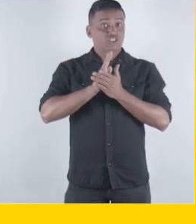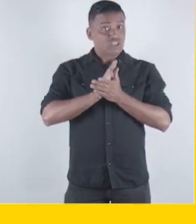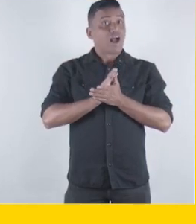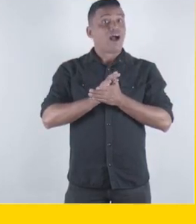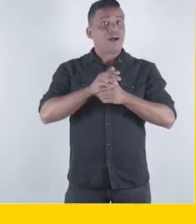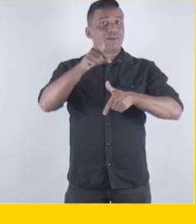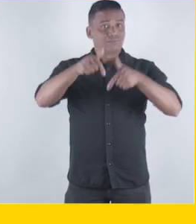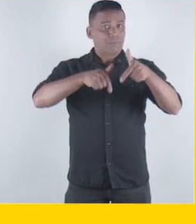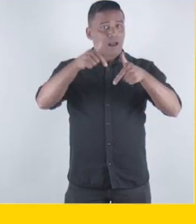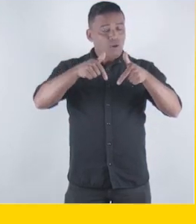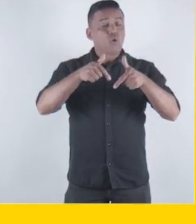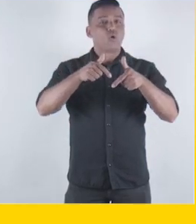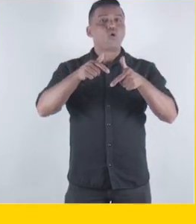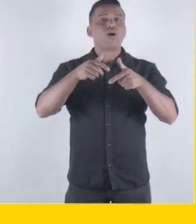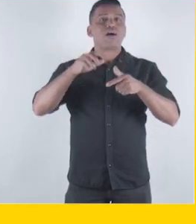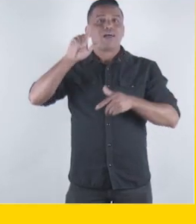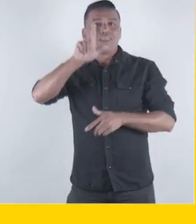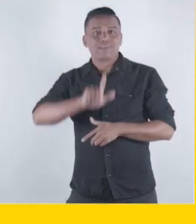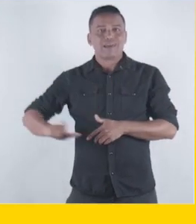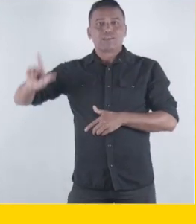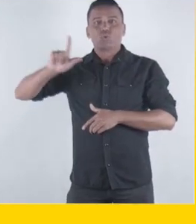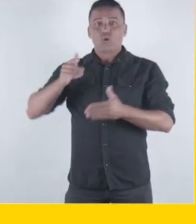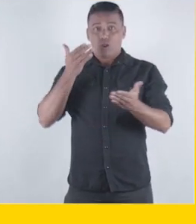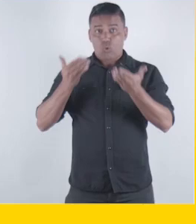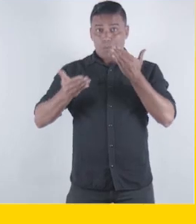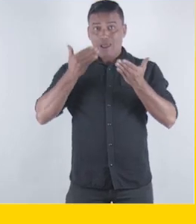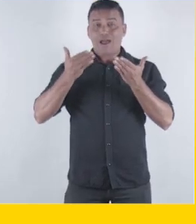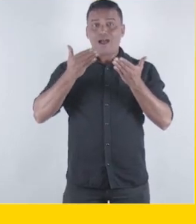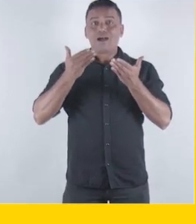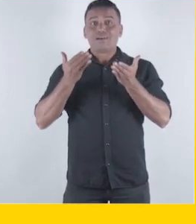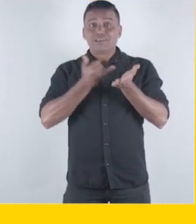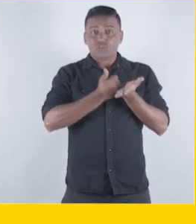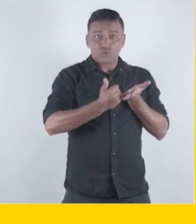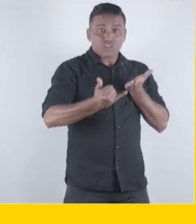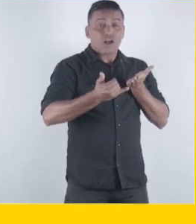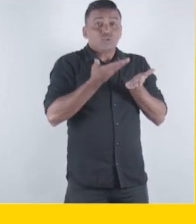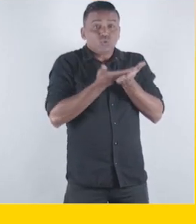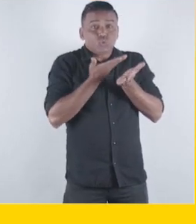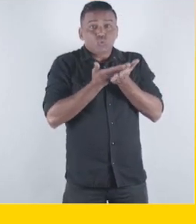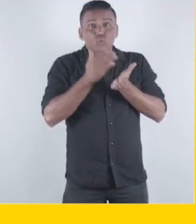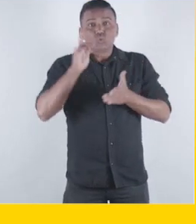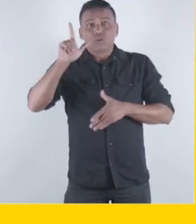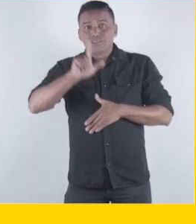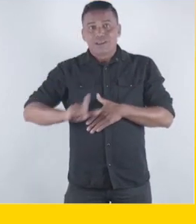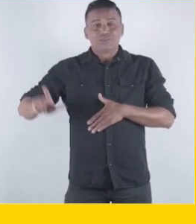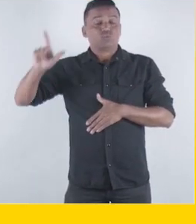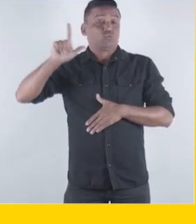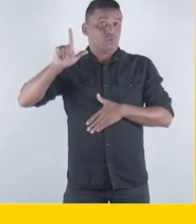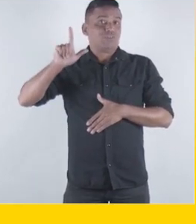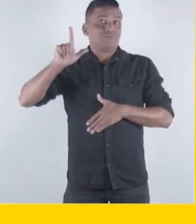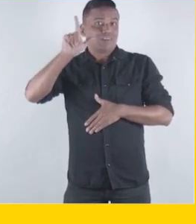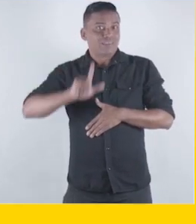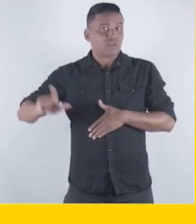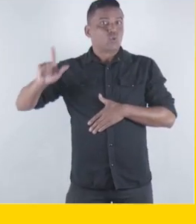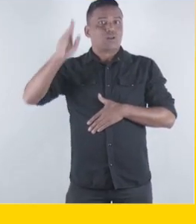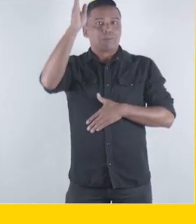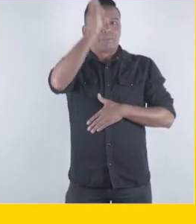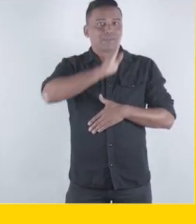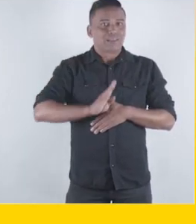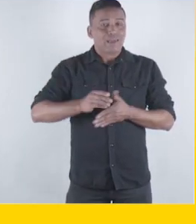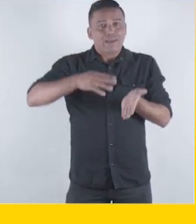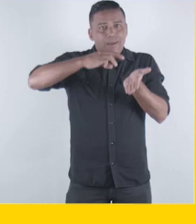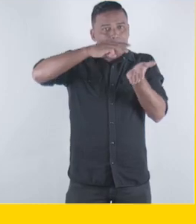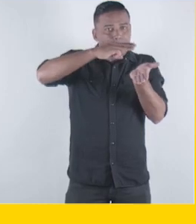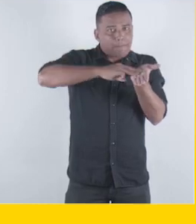literatura comparada, introdução aos estudos literários, literatura brasileira e